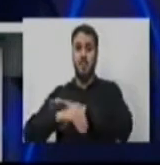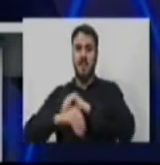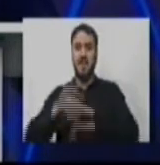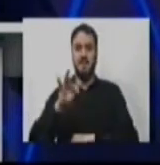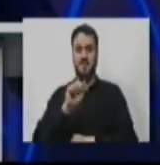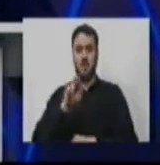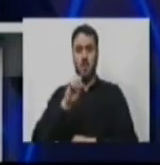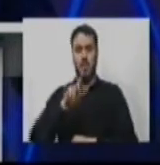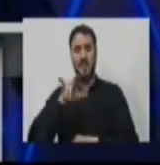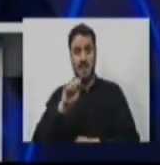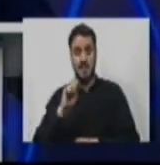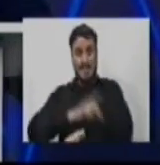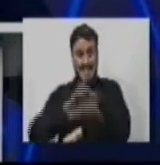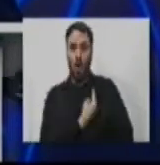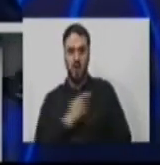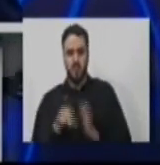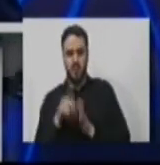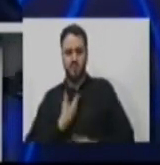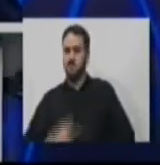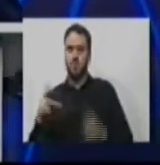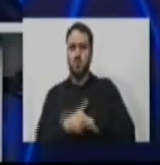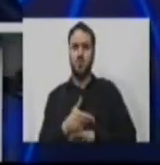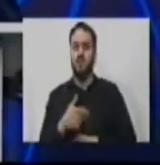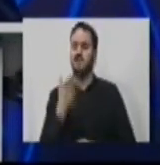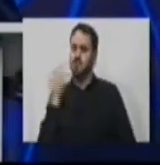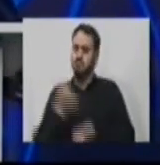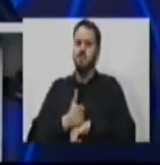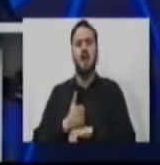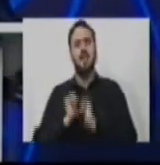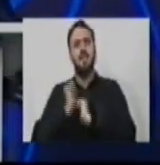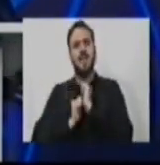vem aqui dizer que não terminou o pedágio de Farroupilha? O senhor não está falando corretamente sobre o assunto.